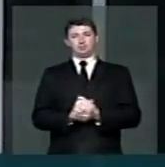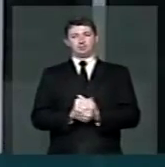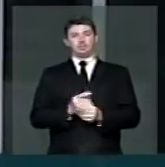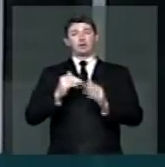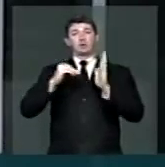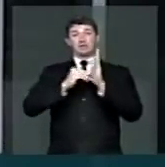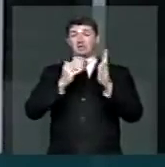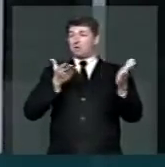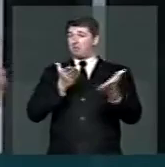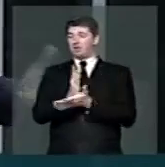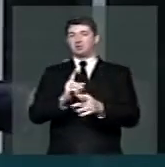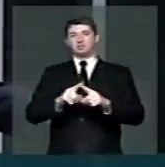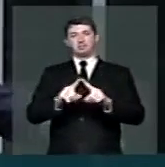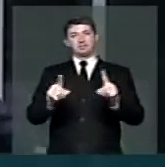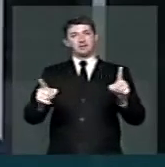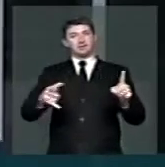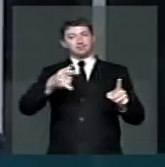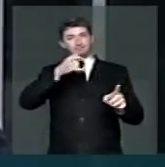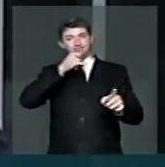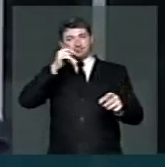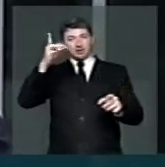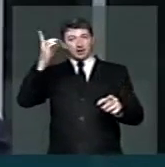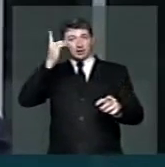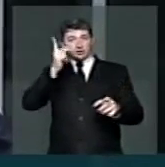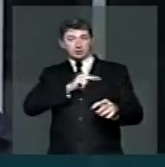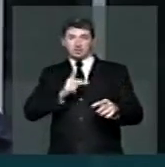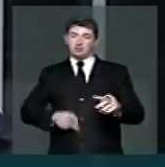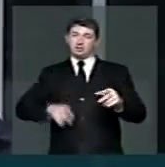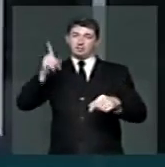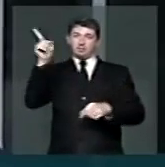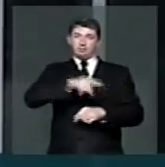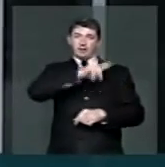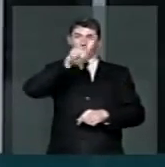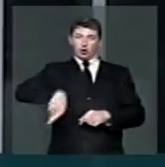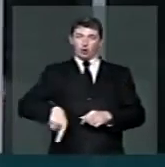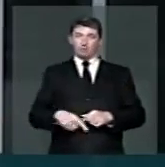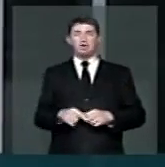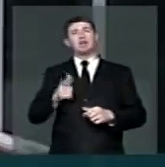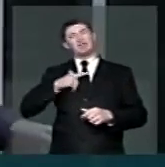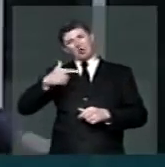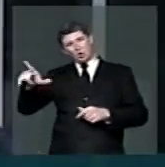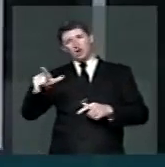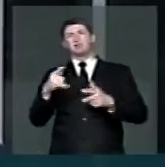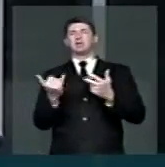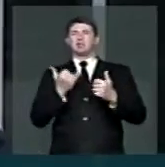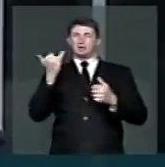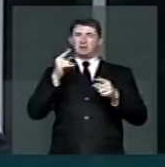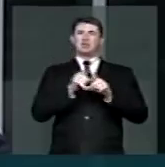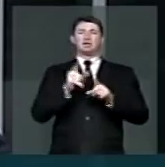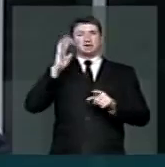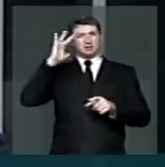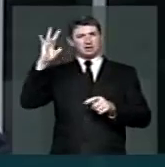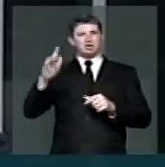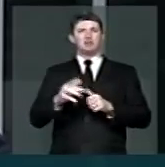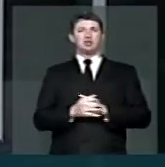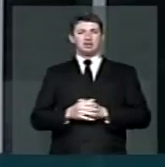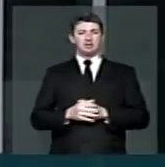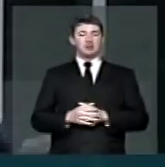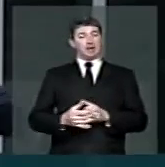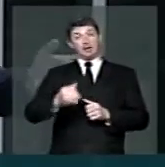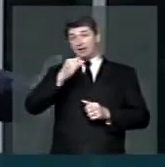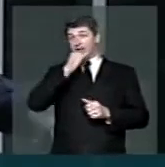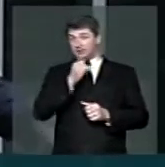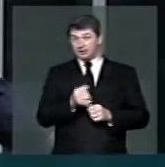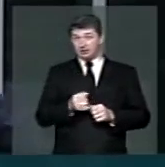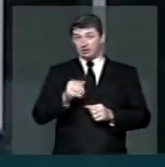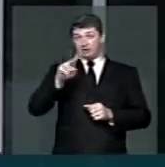Senado Federal, mas que infelizmente foi vetada pela presidente Dilma. Há ainda outros vetos importantes que temos que levar em consideração. Por exemplo,